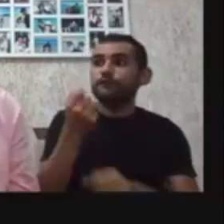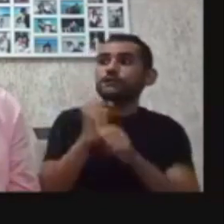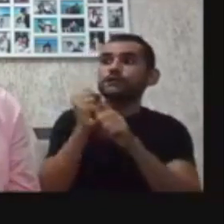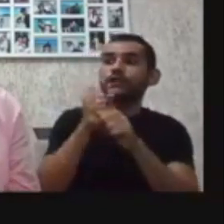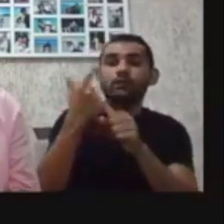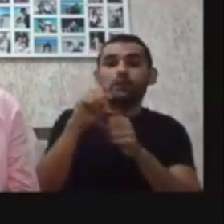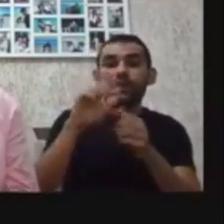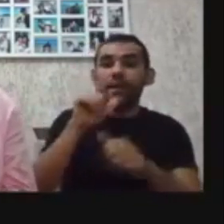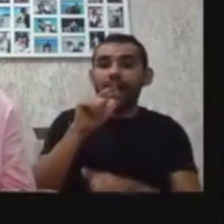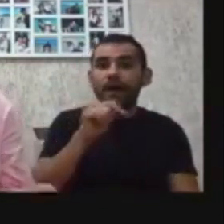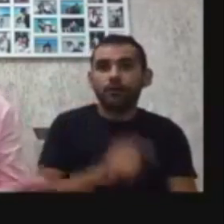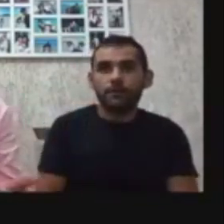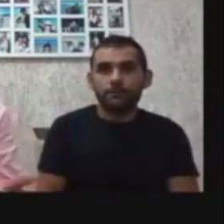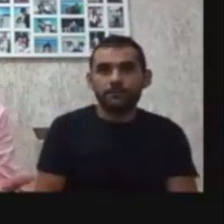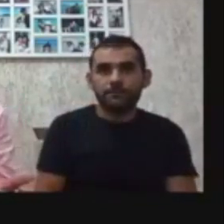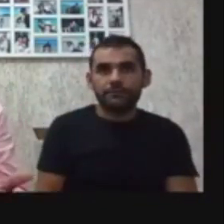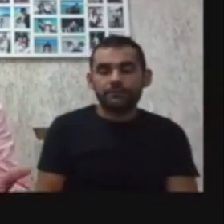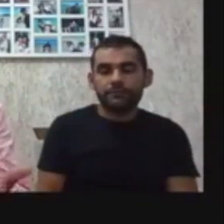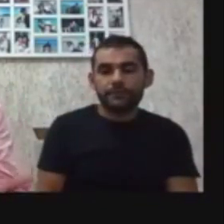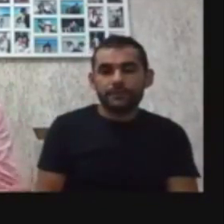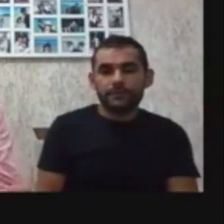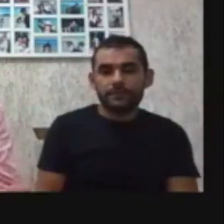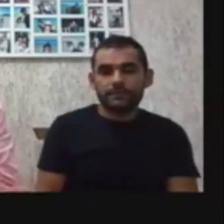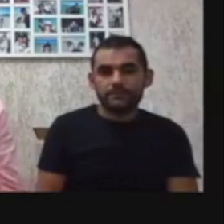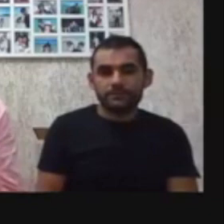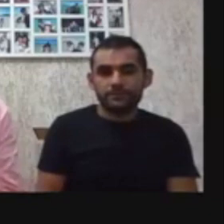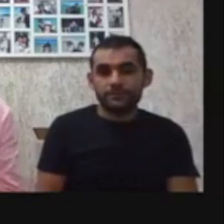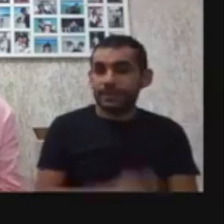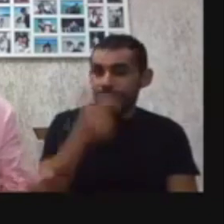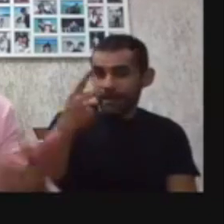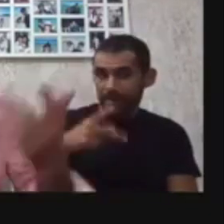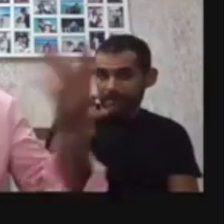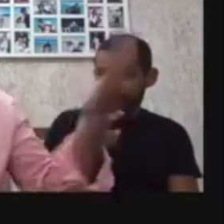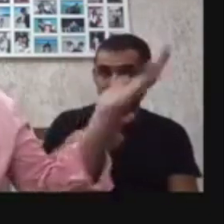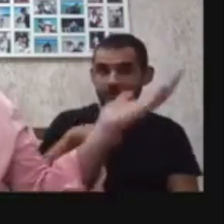água, né? Aqui é uma cidade que tem recursos